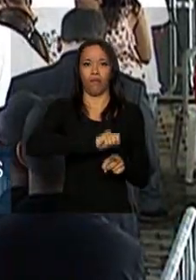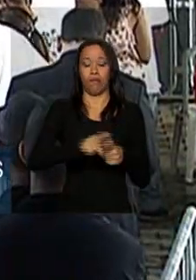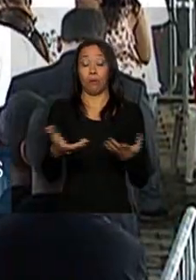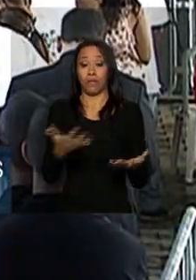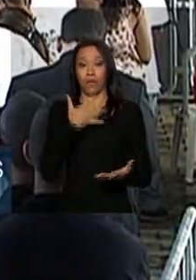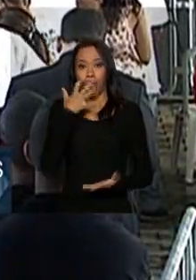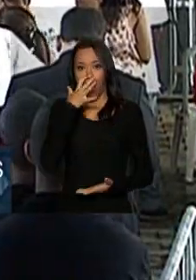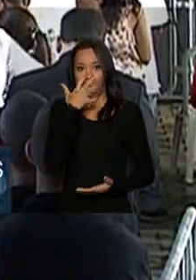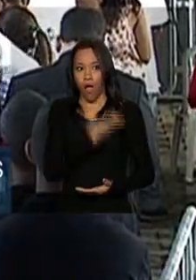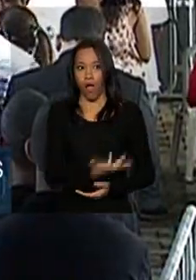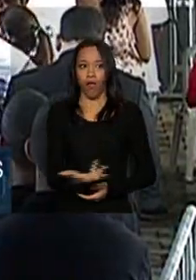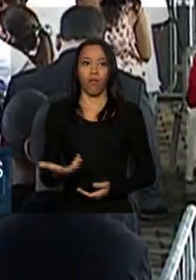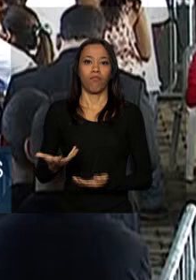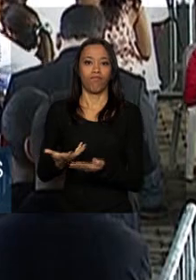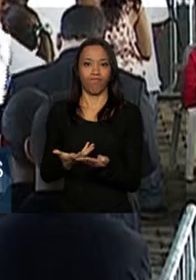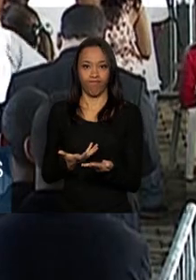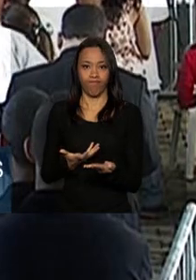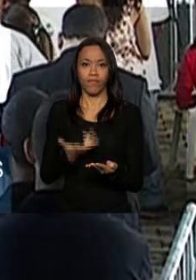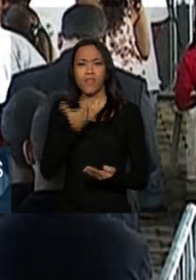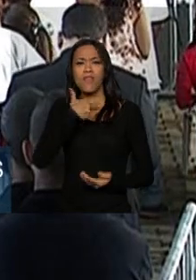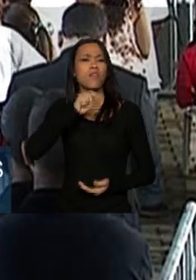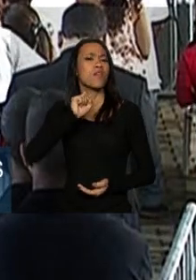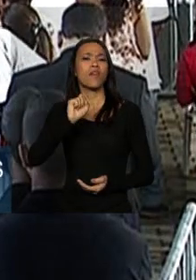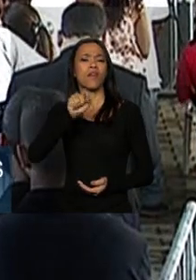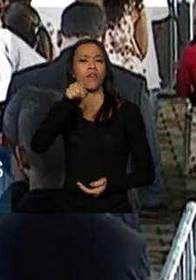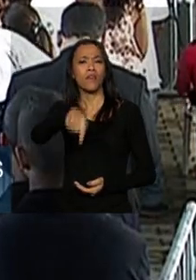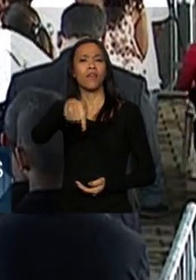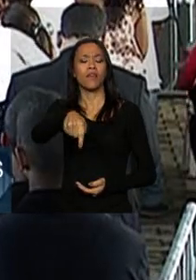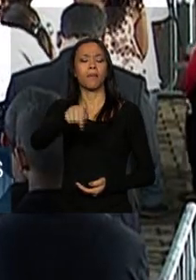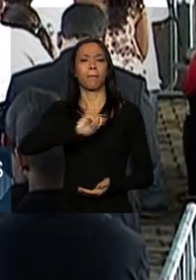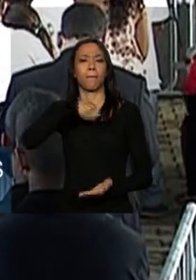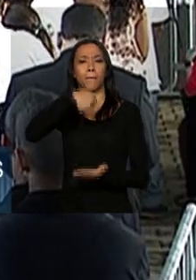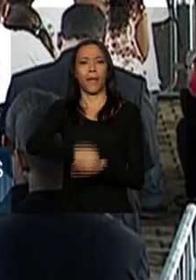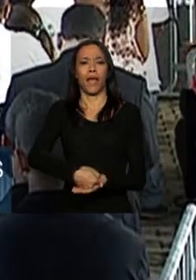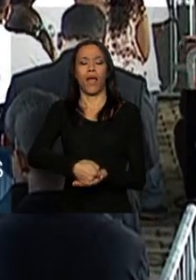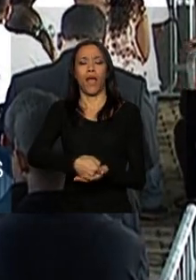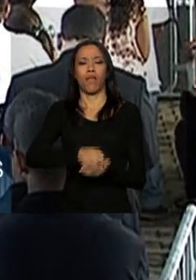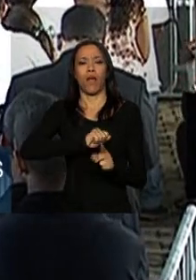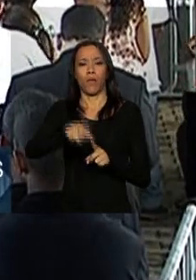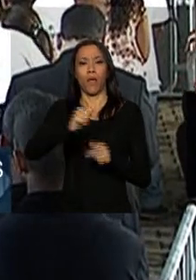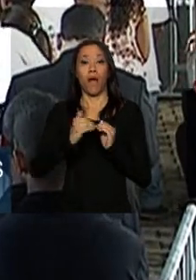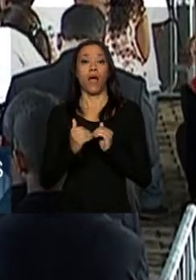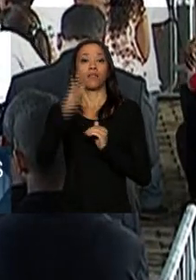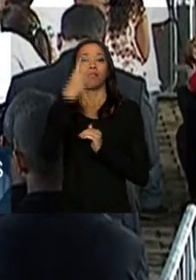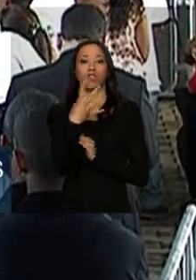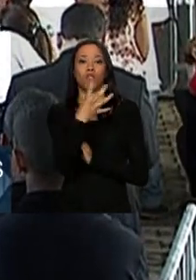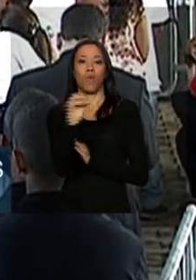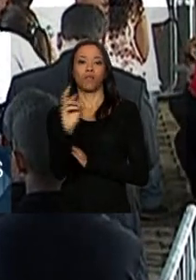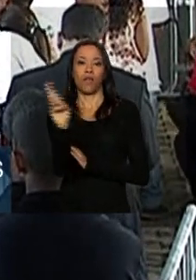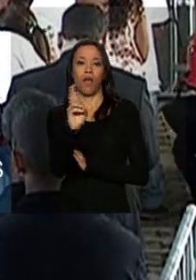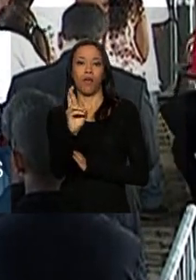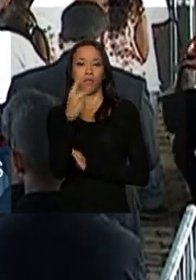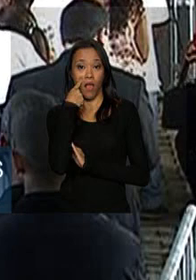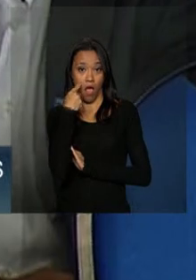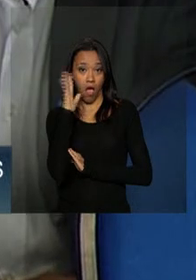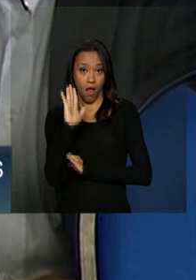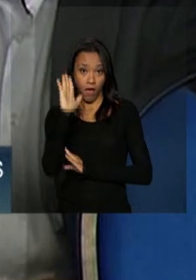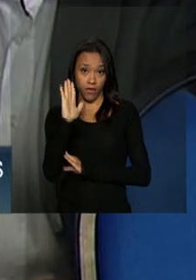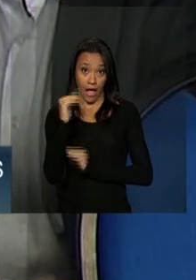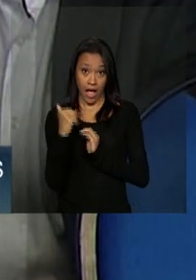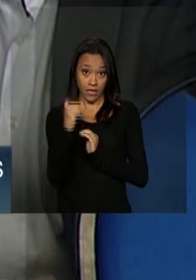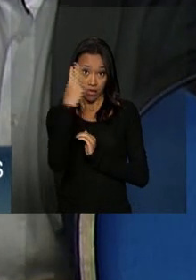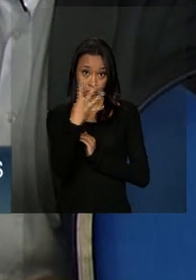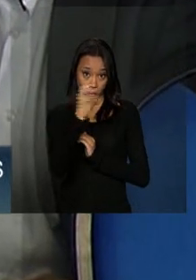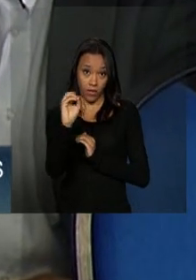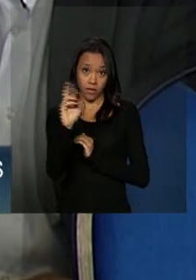coisa impressionante. Quem aqui pagava aluguel acima de R$400, levanta a mão.